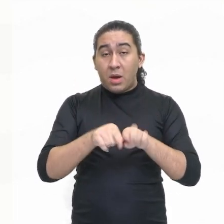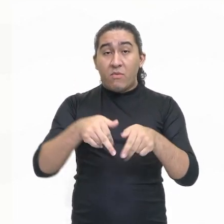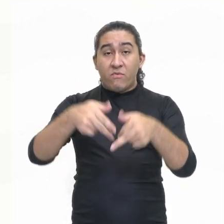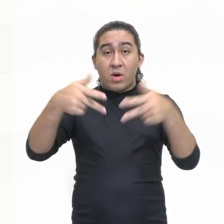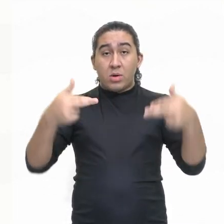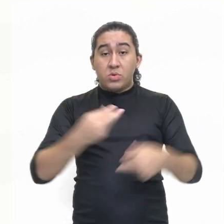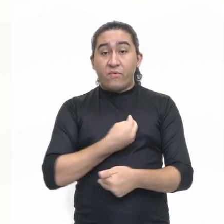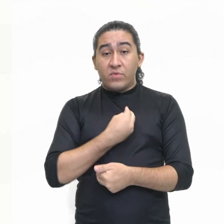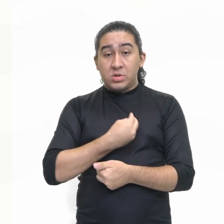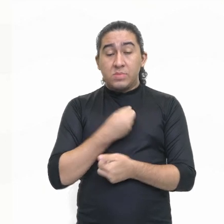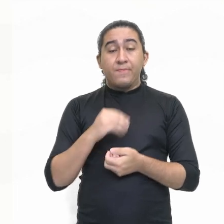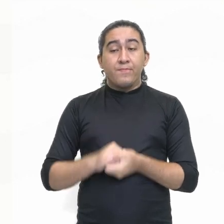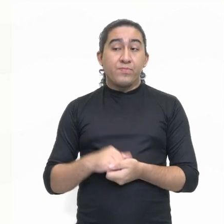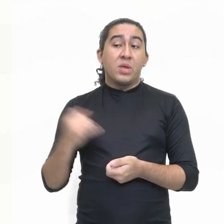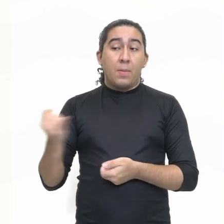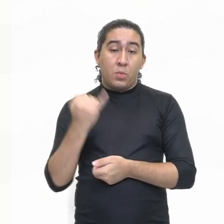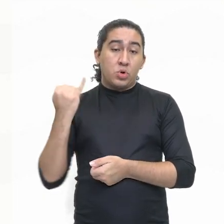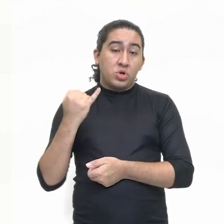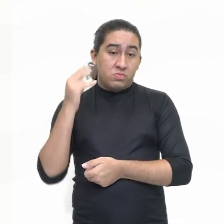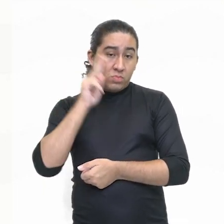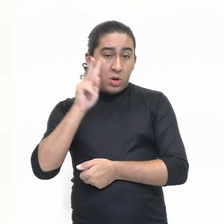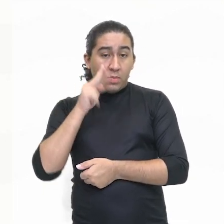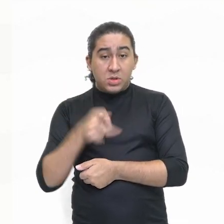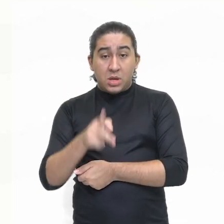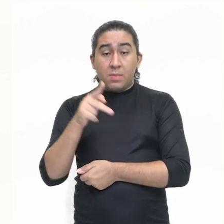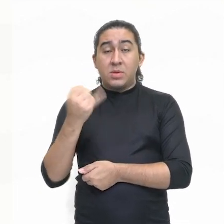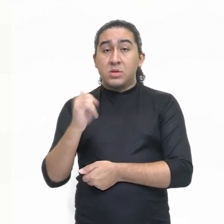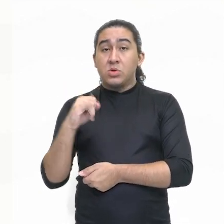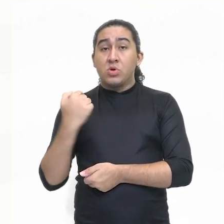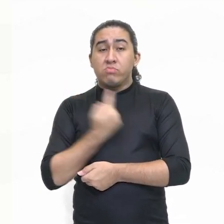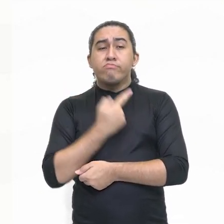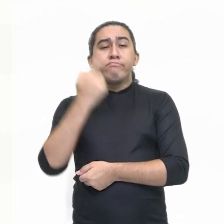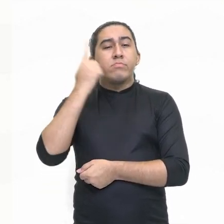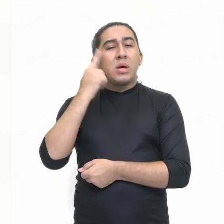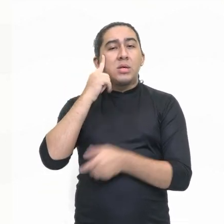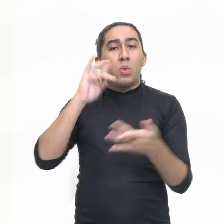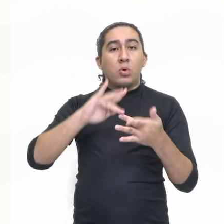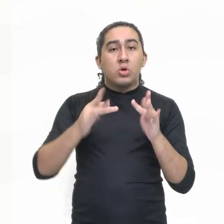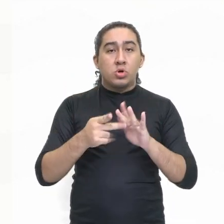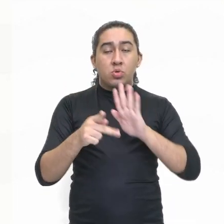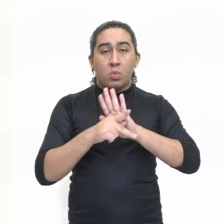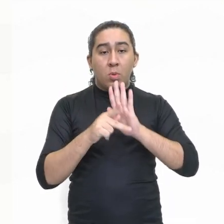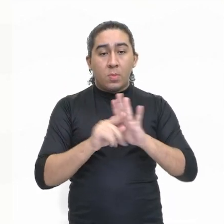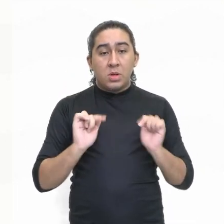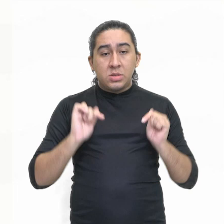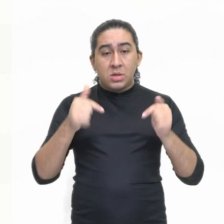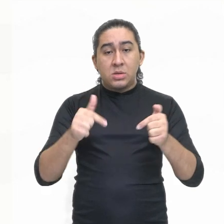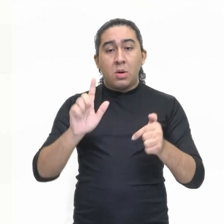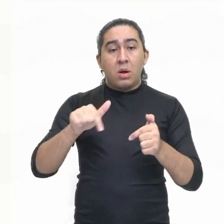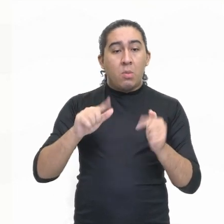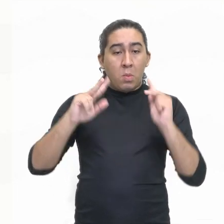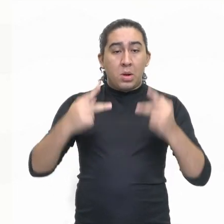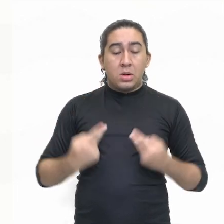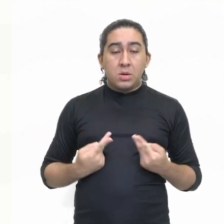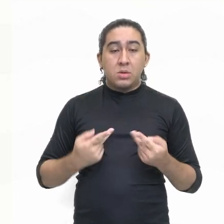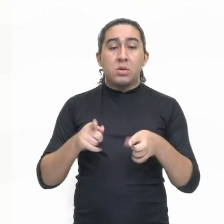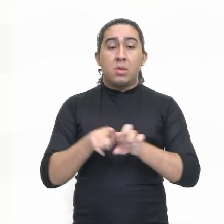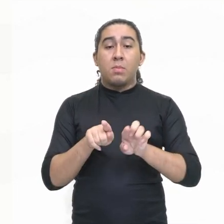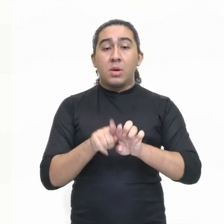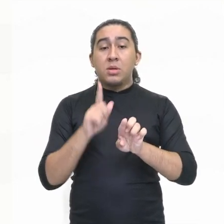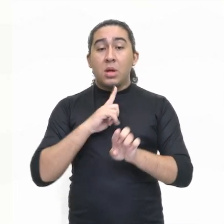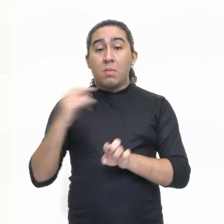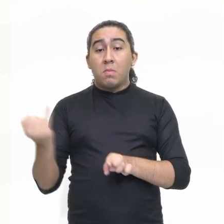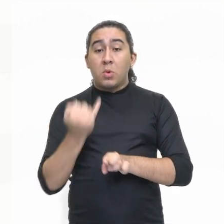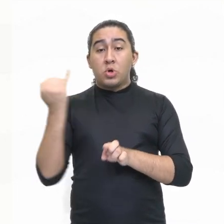quando a gente trata um pouquinho da contextualização da ação antrópica. E existe uma importância